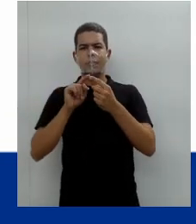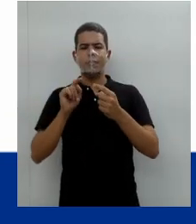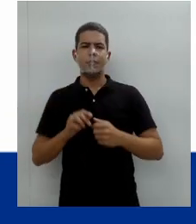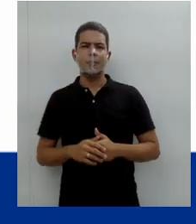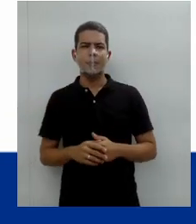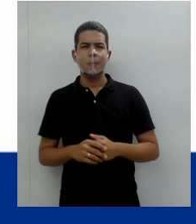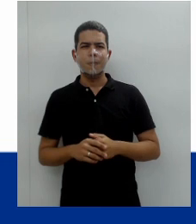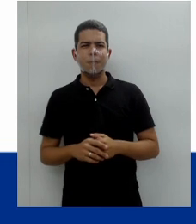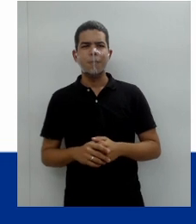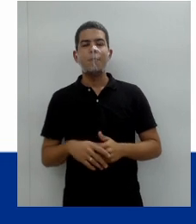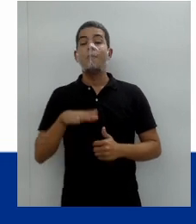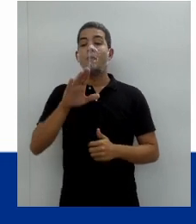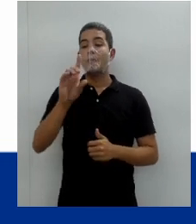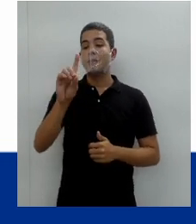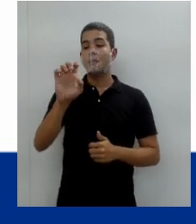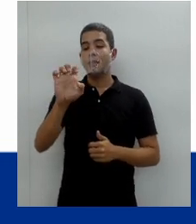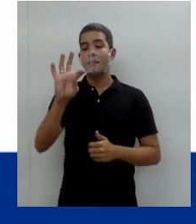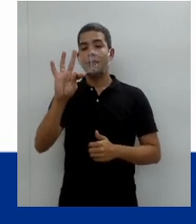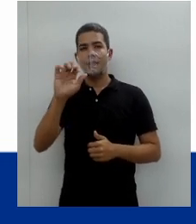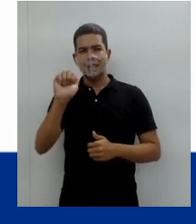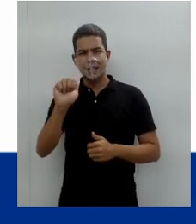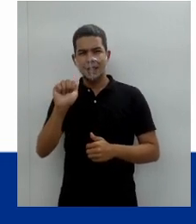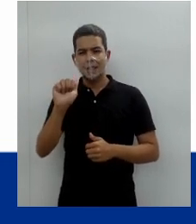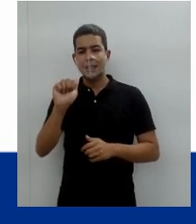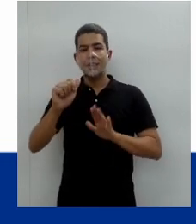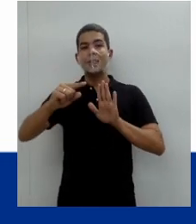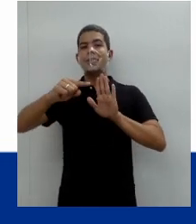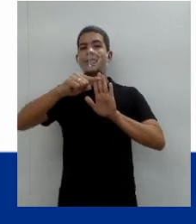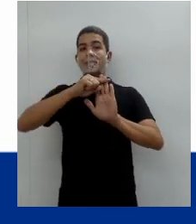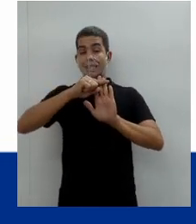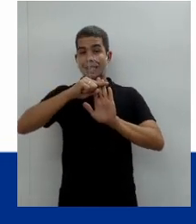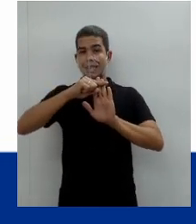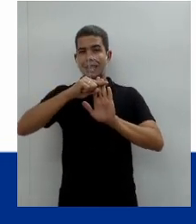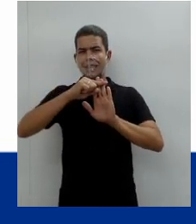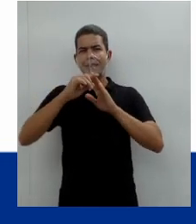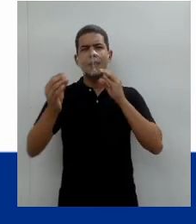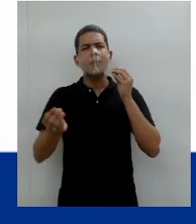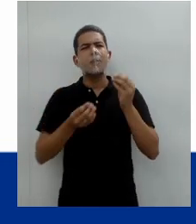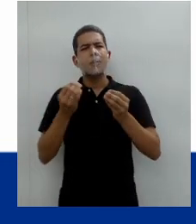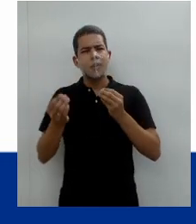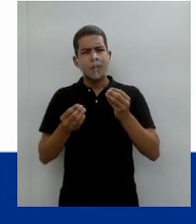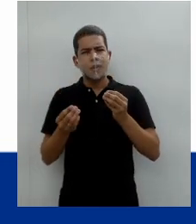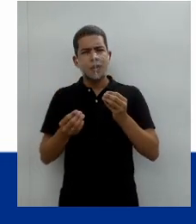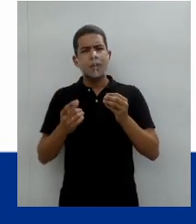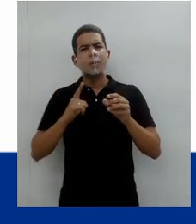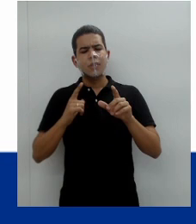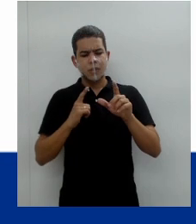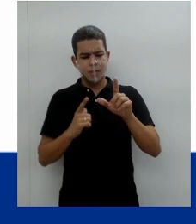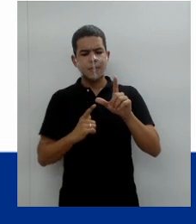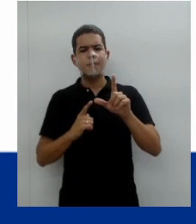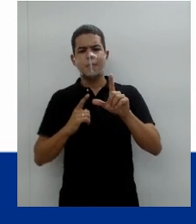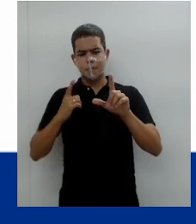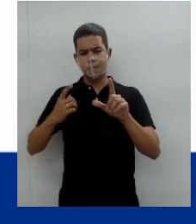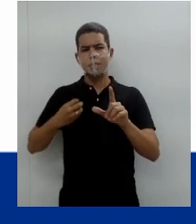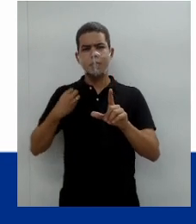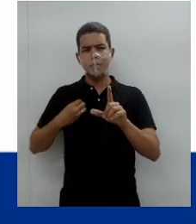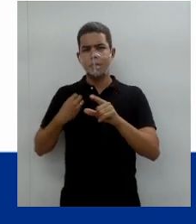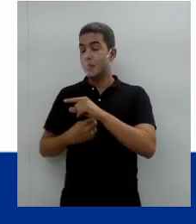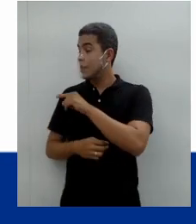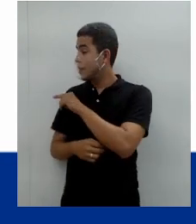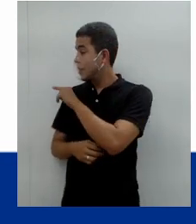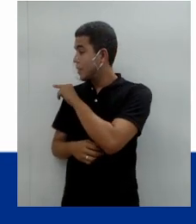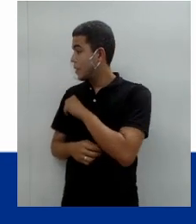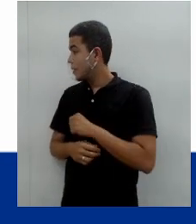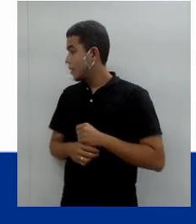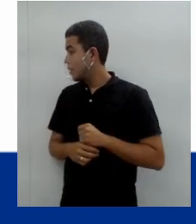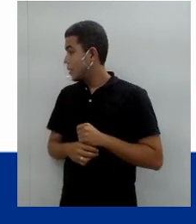intersecção, beleza? Agora, quando esse delta é negativo, a parábola vai existir, olha, mas ela